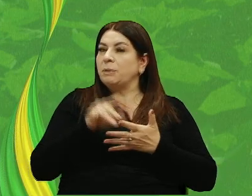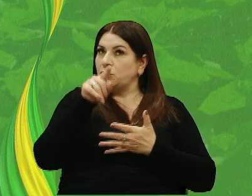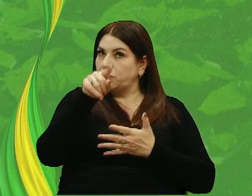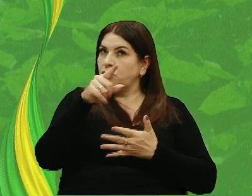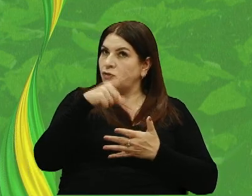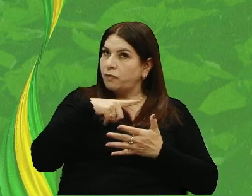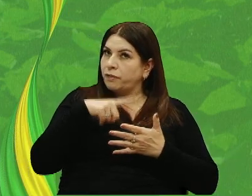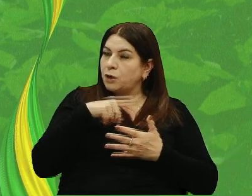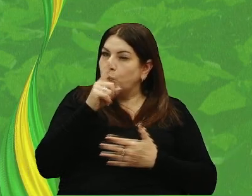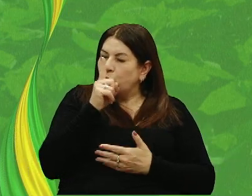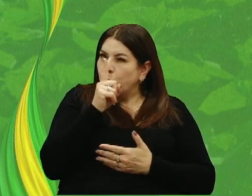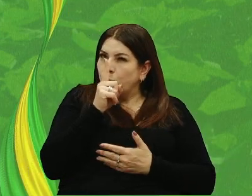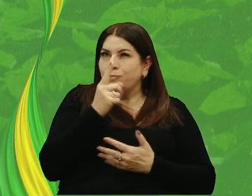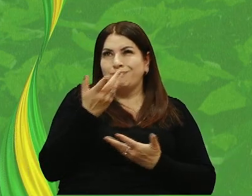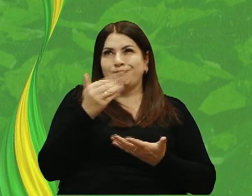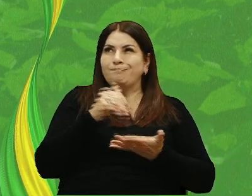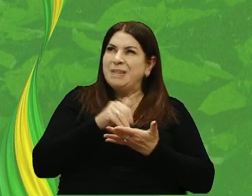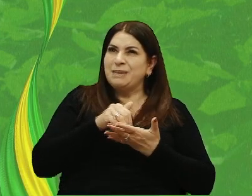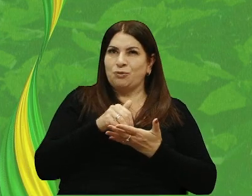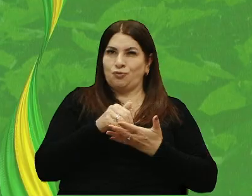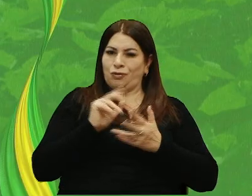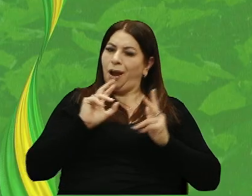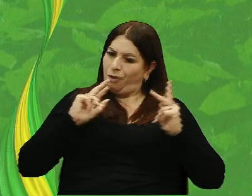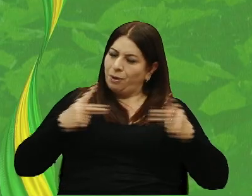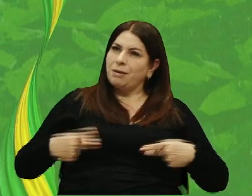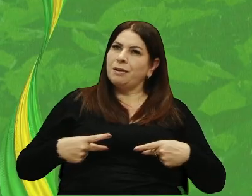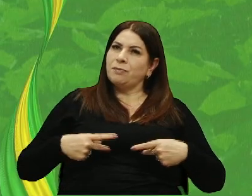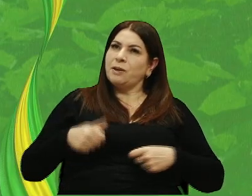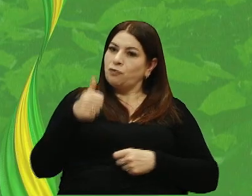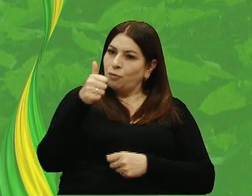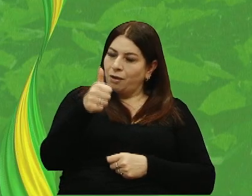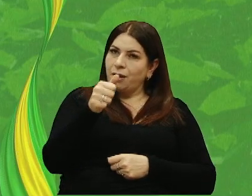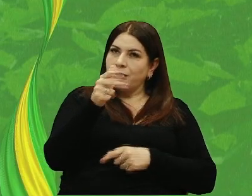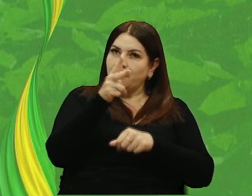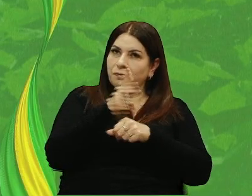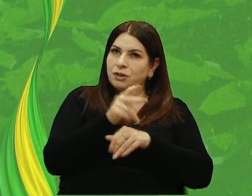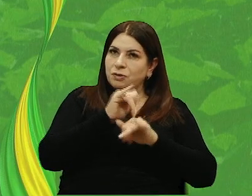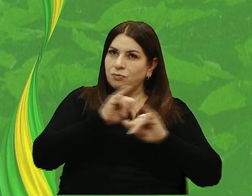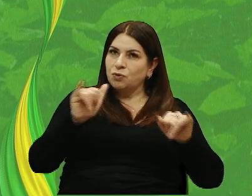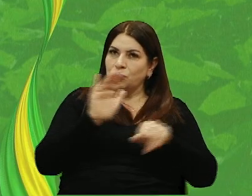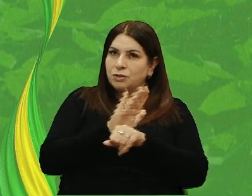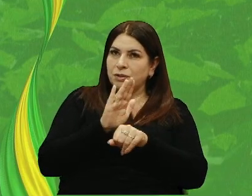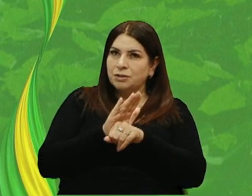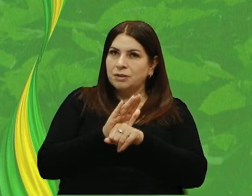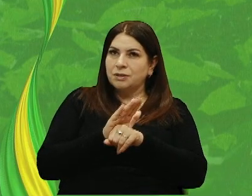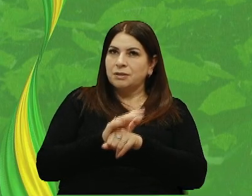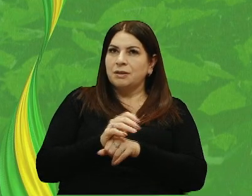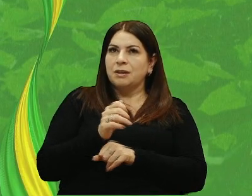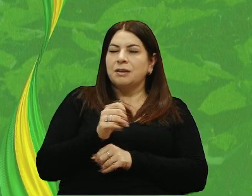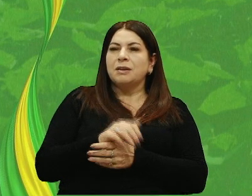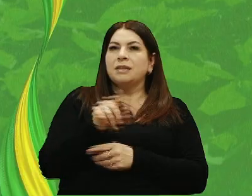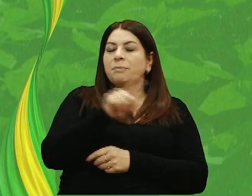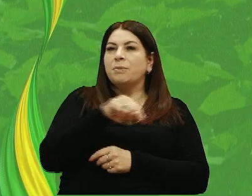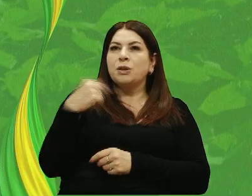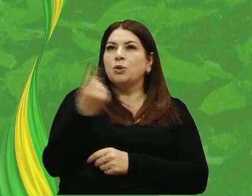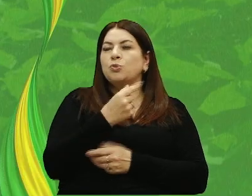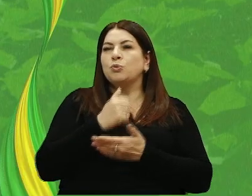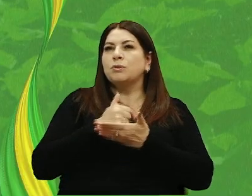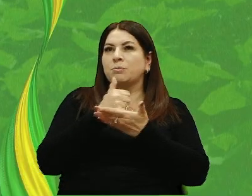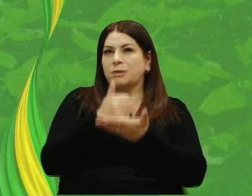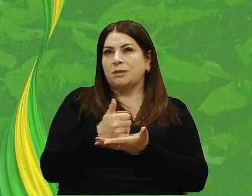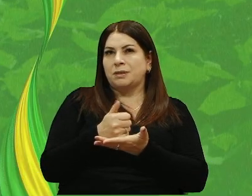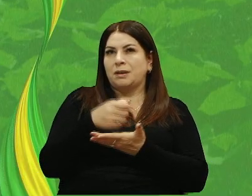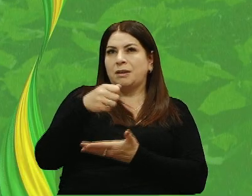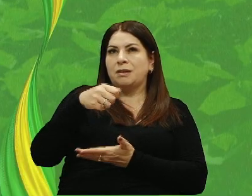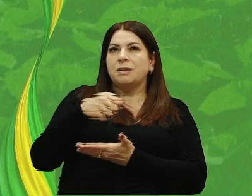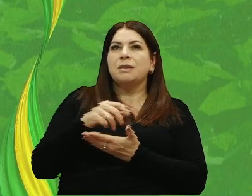tiver pelo menos um mínimo de humanidade, deixa um like nesse vídeo para ajudar a divulgar esse caso. A Mara Damasceno está dando todo o suporte e